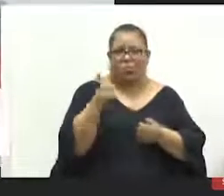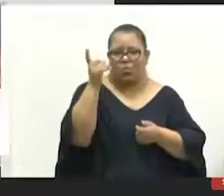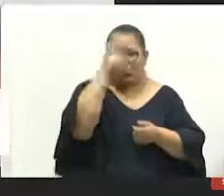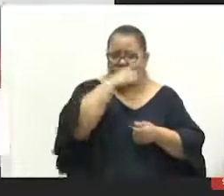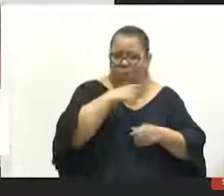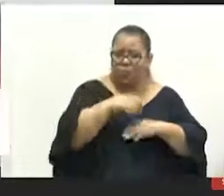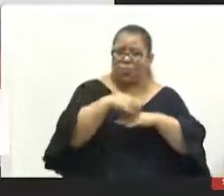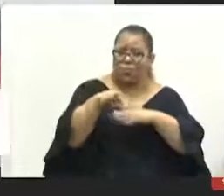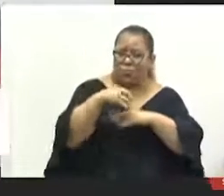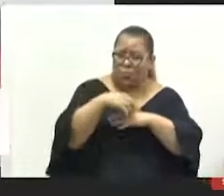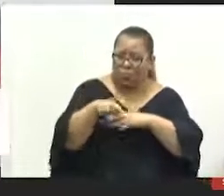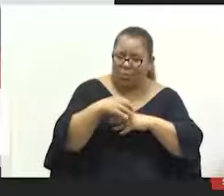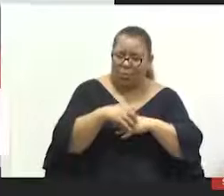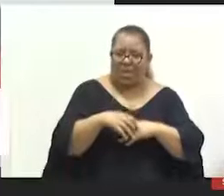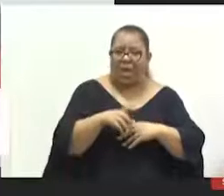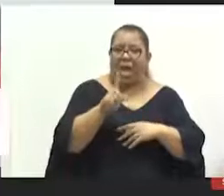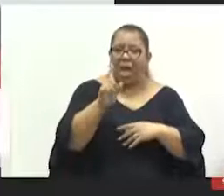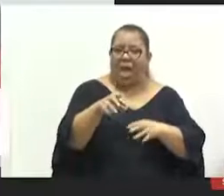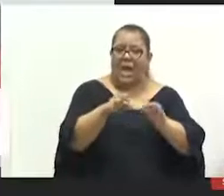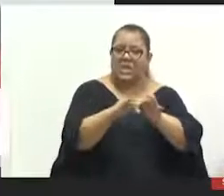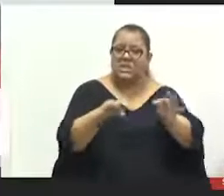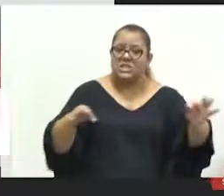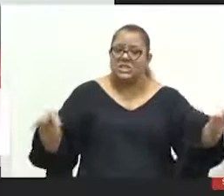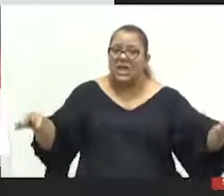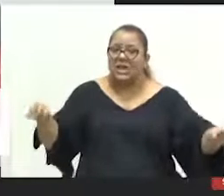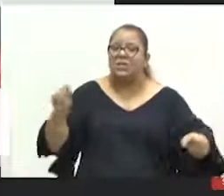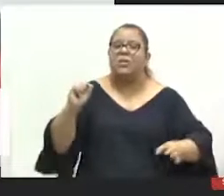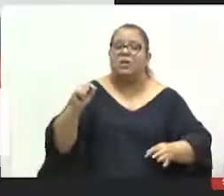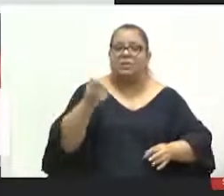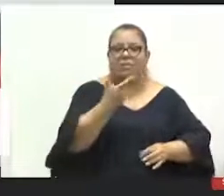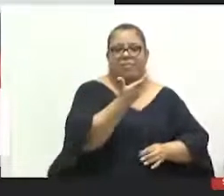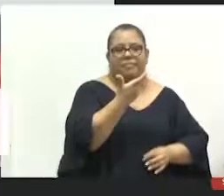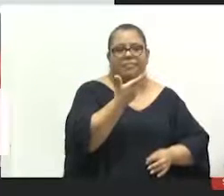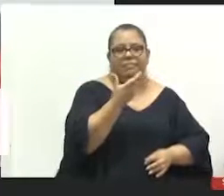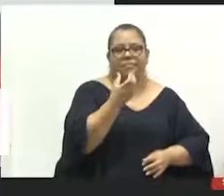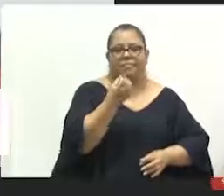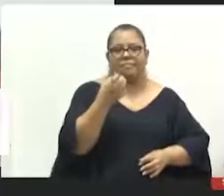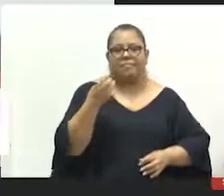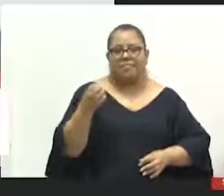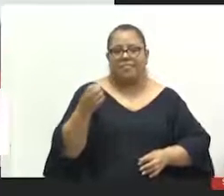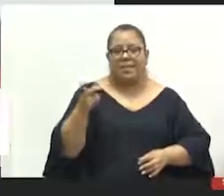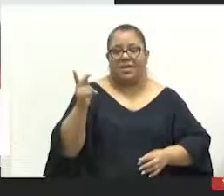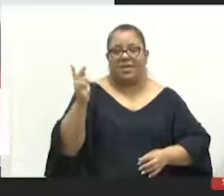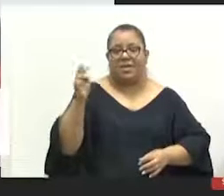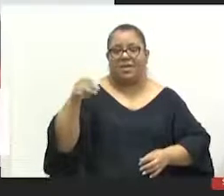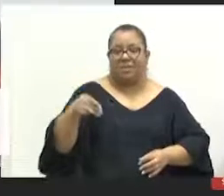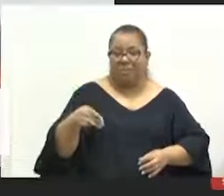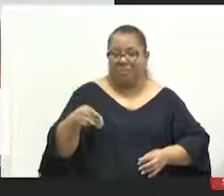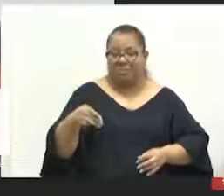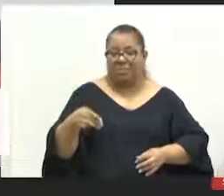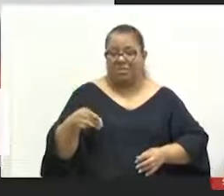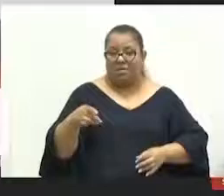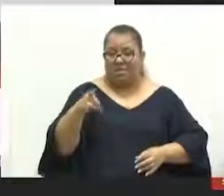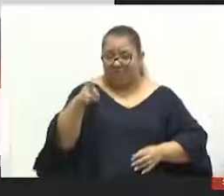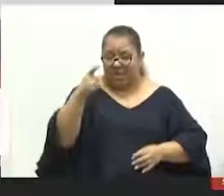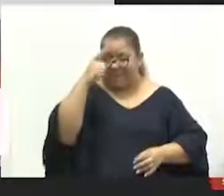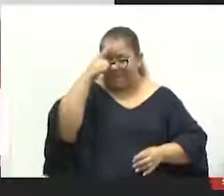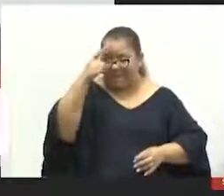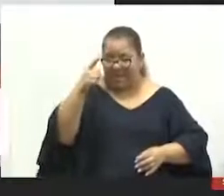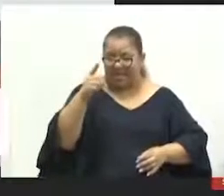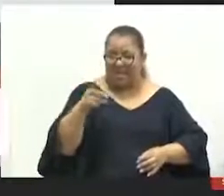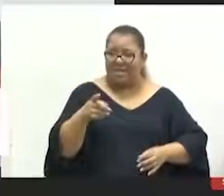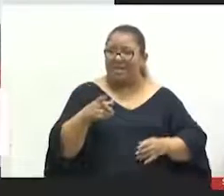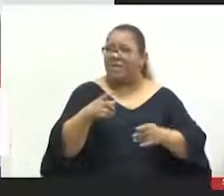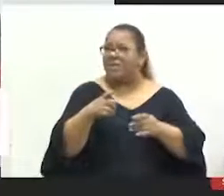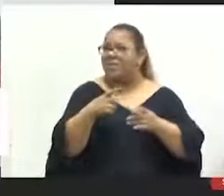estou falando de 200 quilômetros. Aí você imagina outros municípios com a distância muito maior. Então, assim, a gente sabe